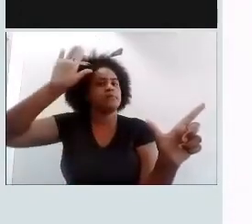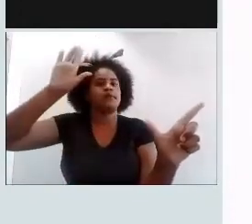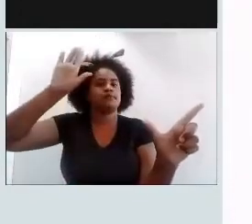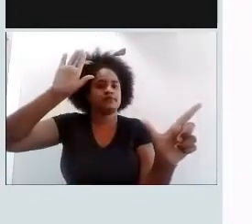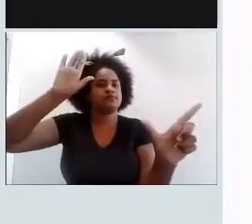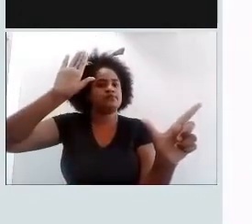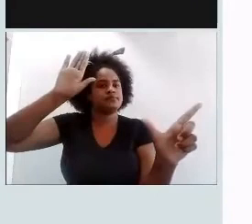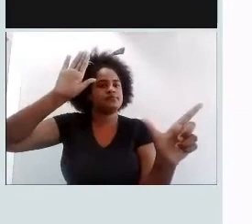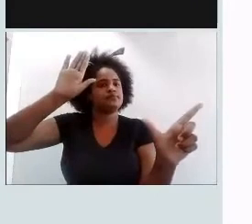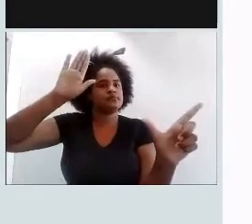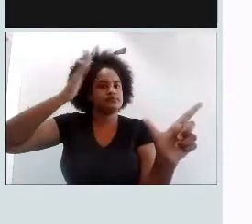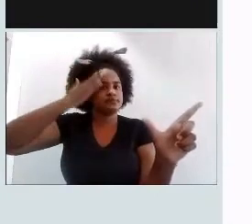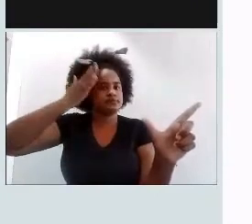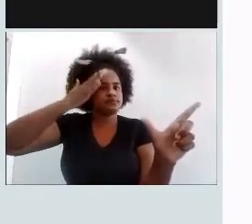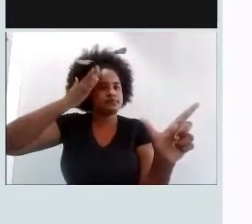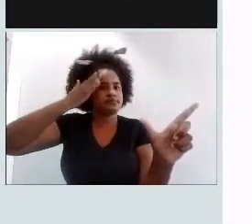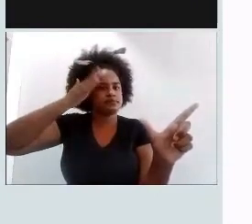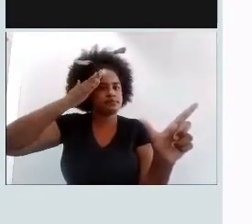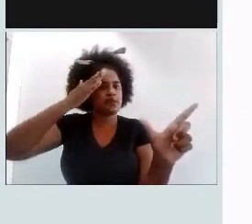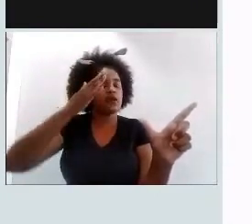ângulos são,